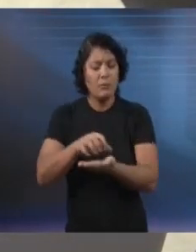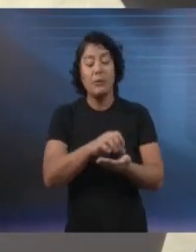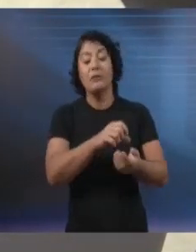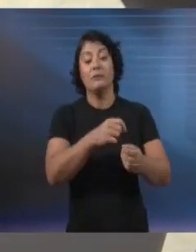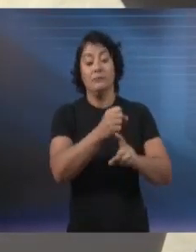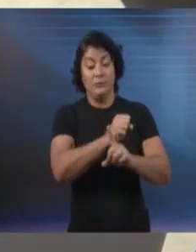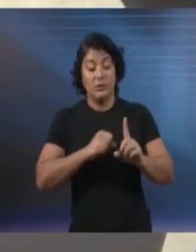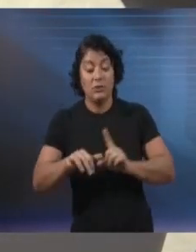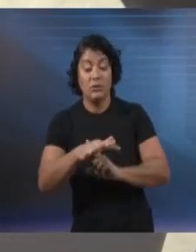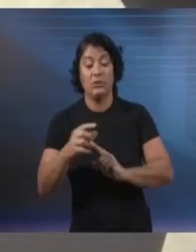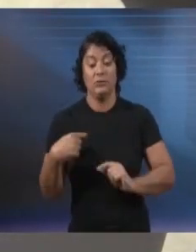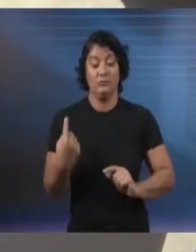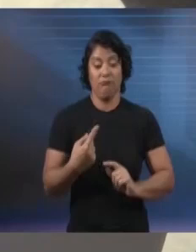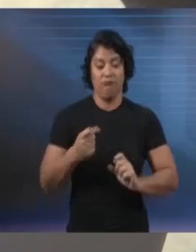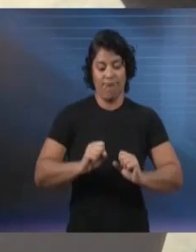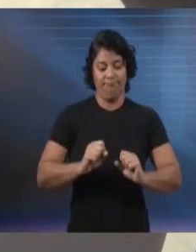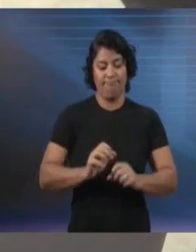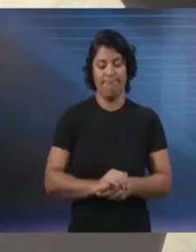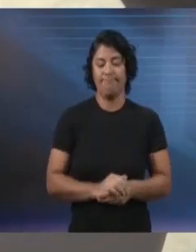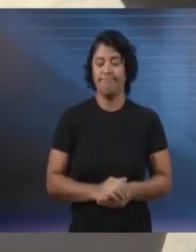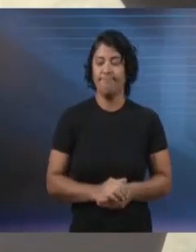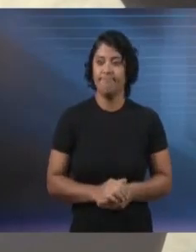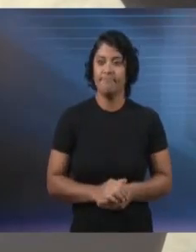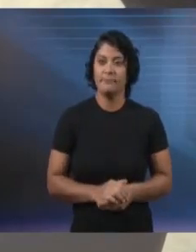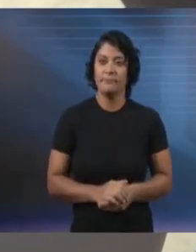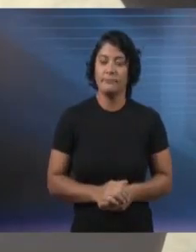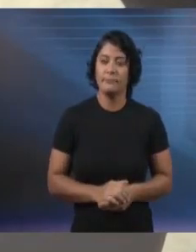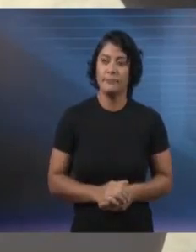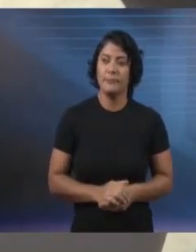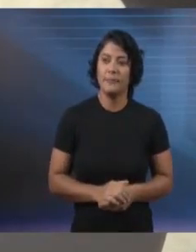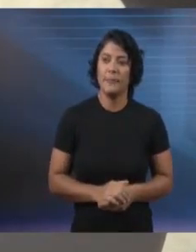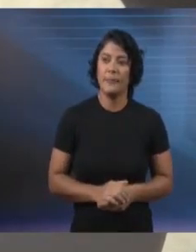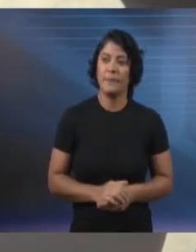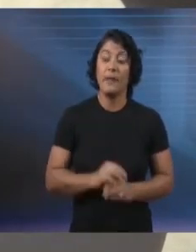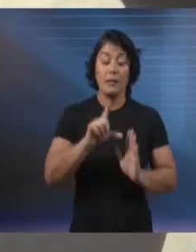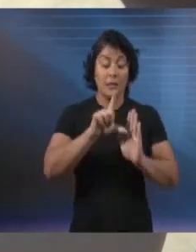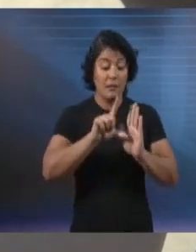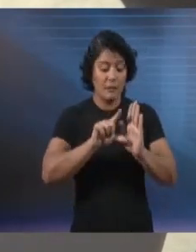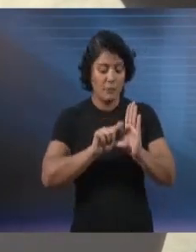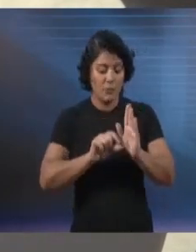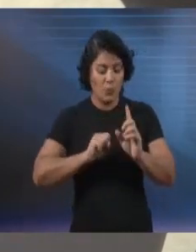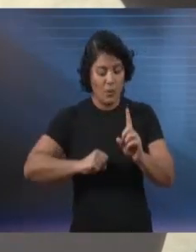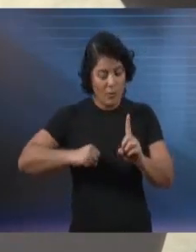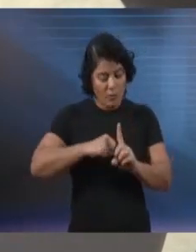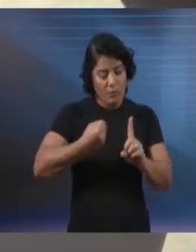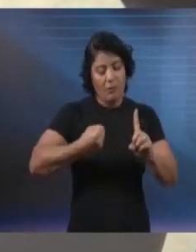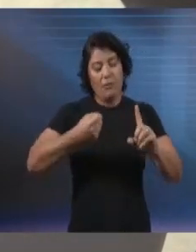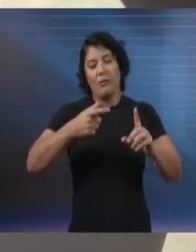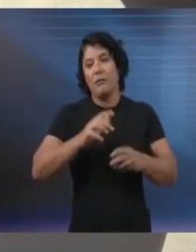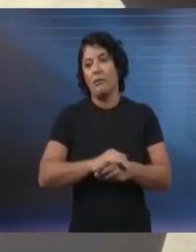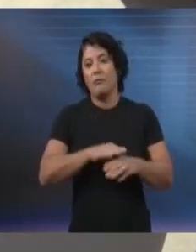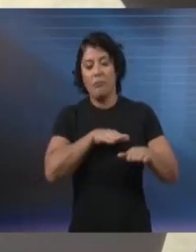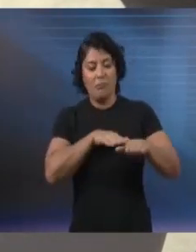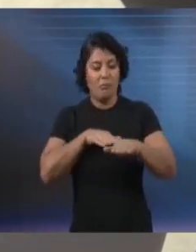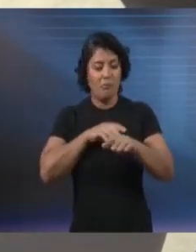sociedade para que possam enfrentá-lo e reduzir os acidentes de trânsito